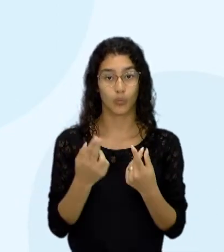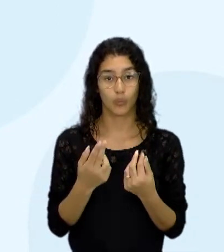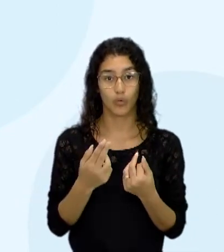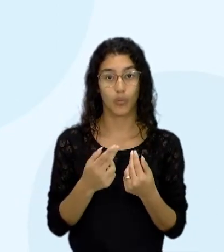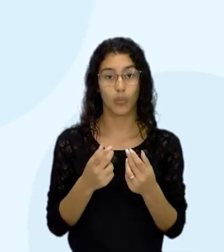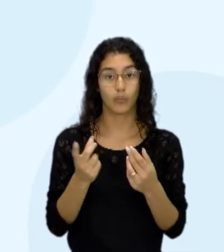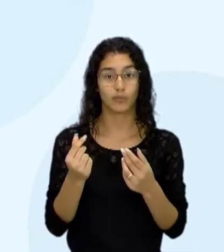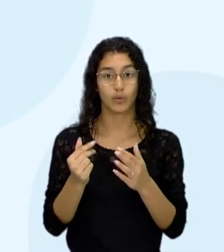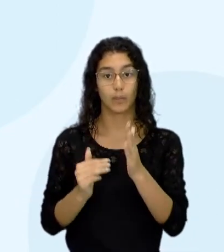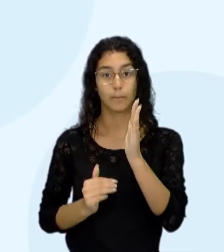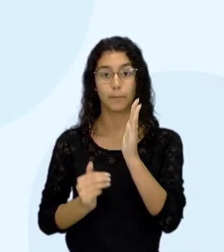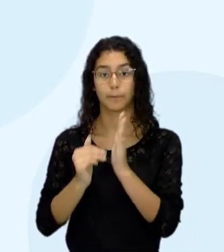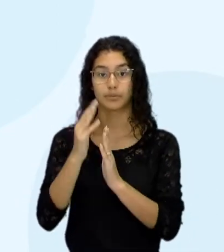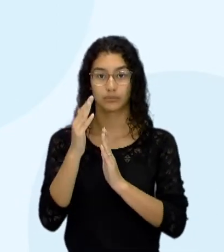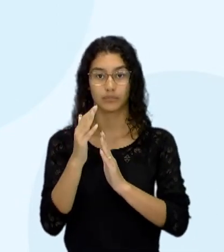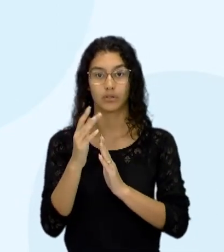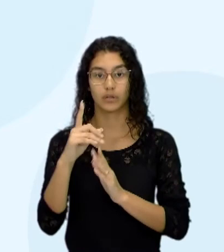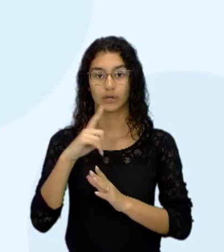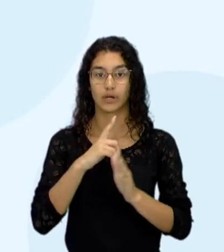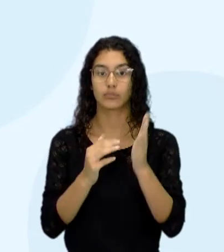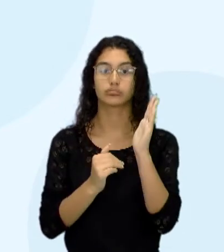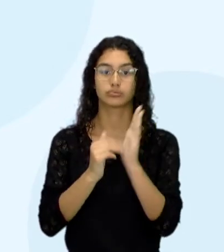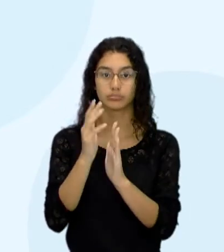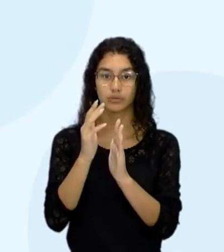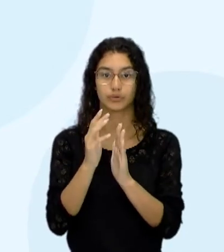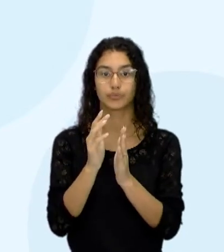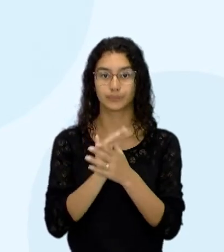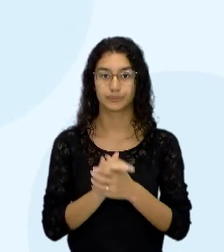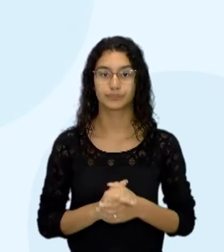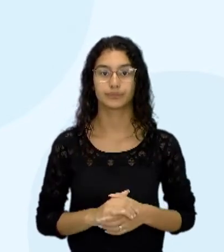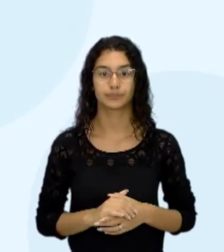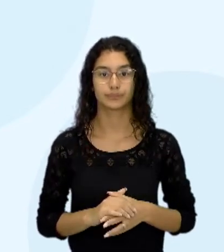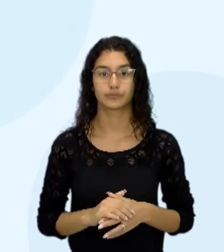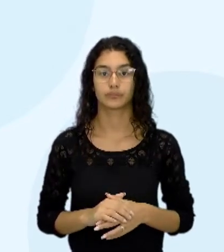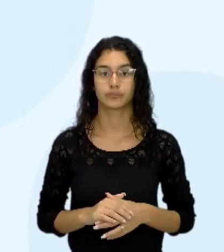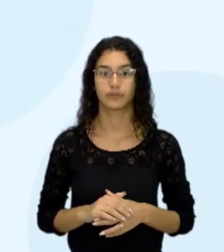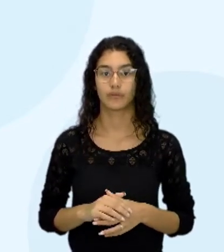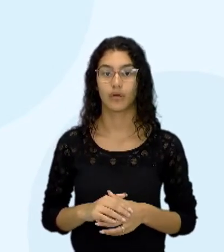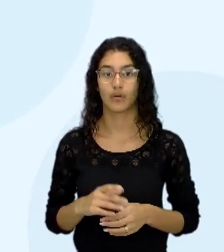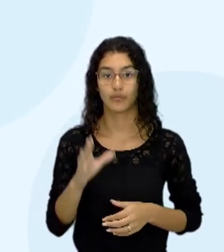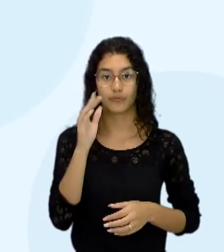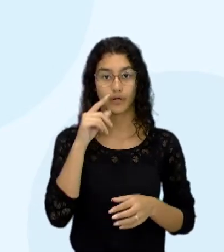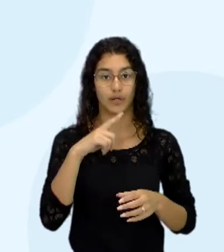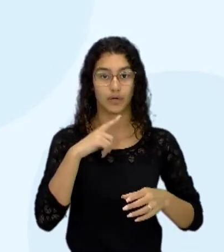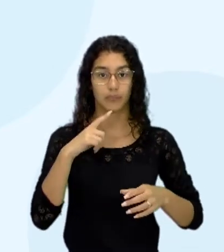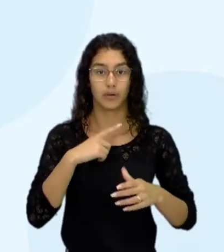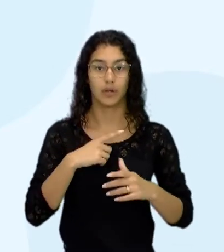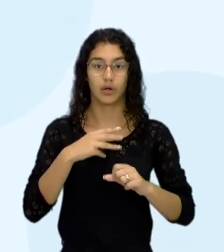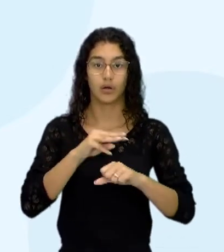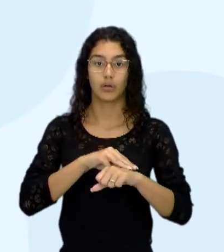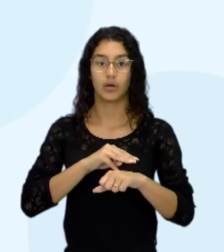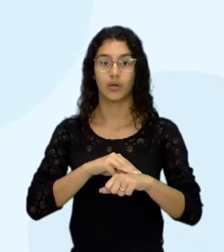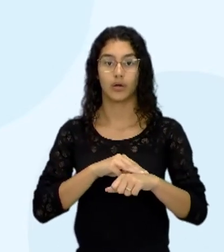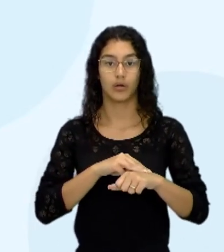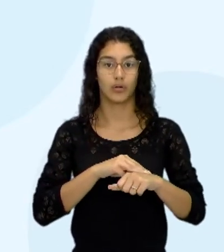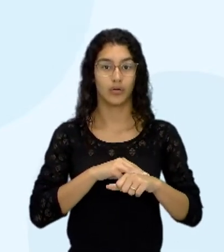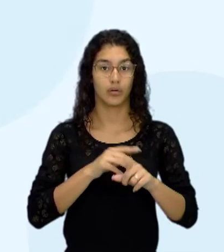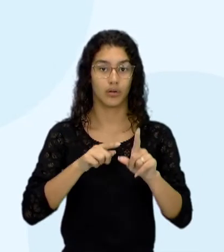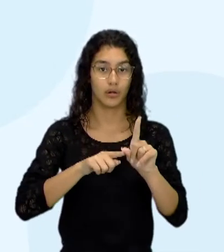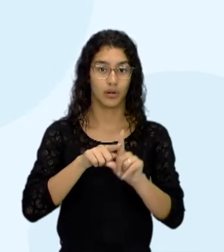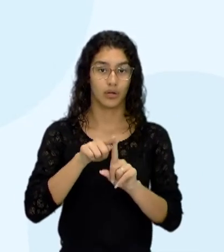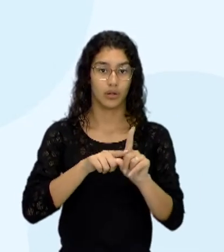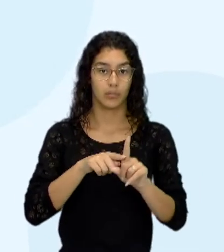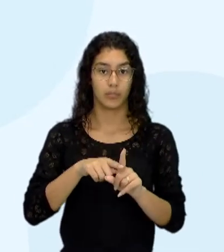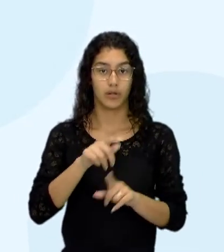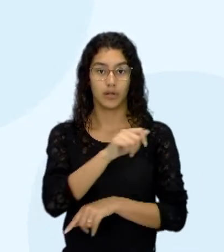preços subam com certeza, e tem subido mesmo, infelizmente. Ele fala da questão climática. Este ano